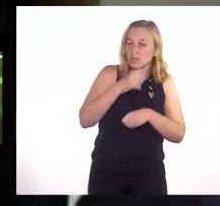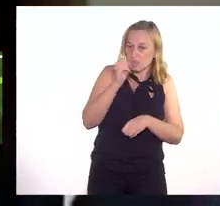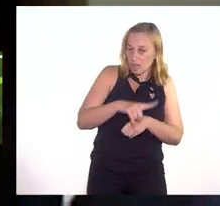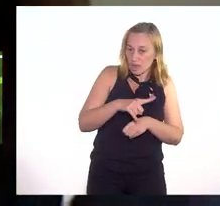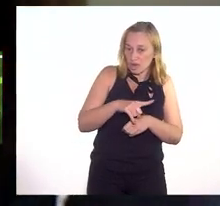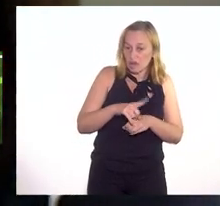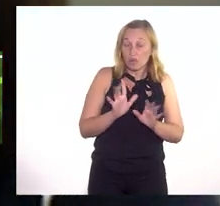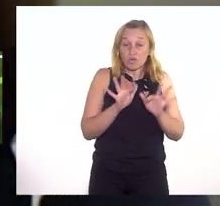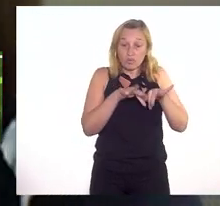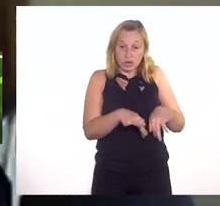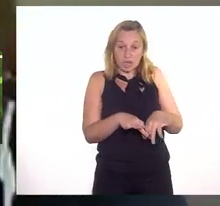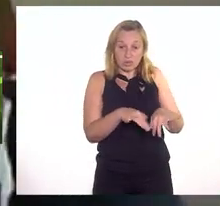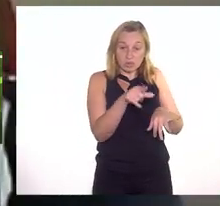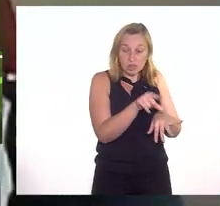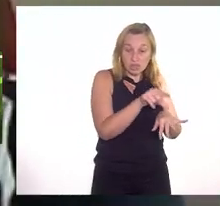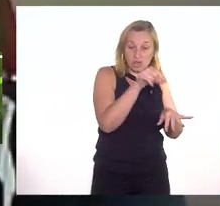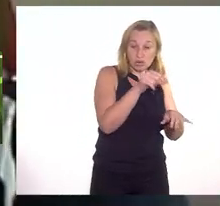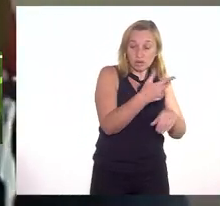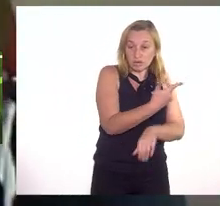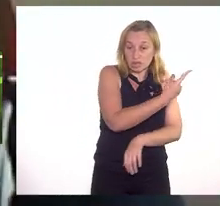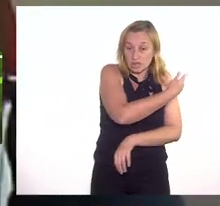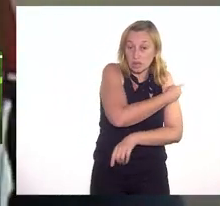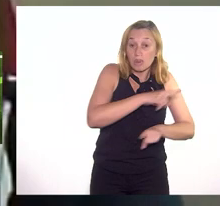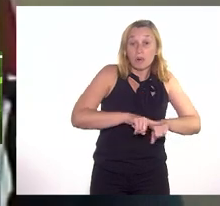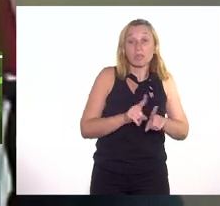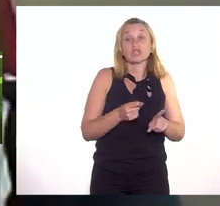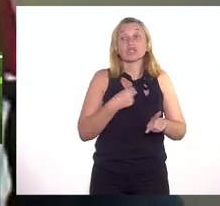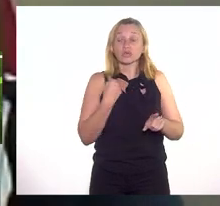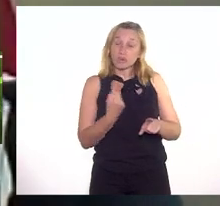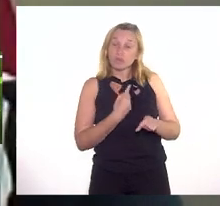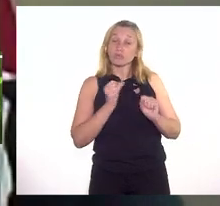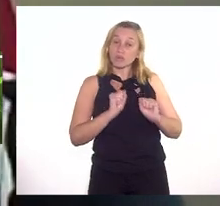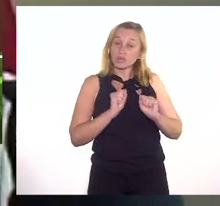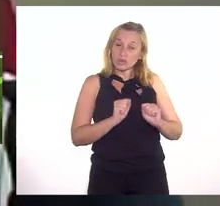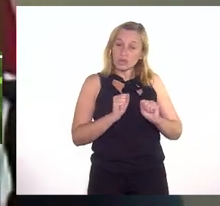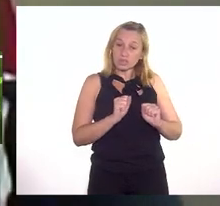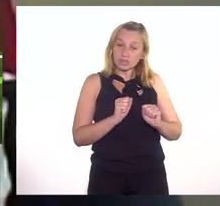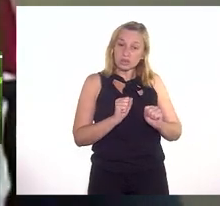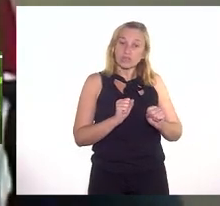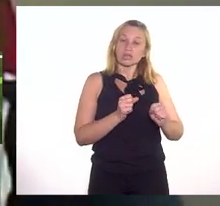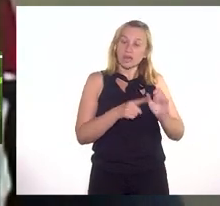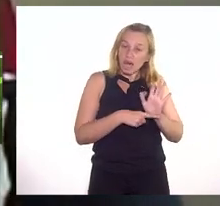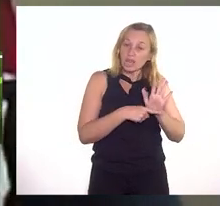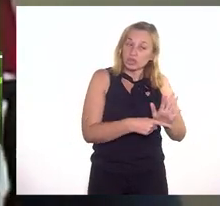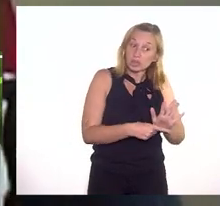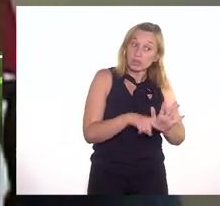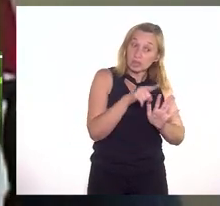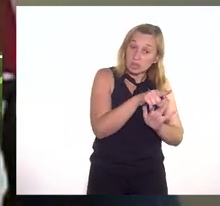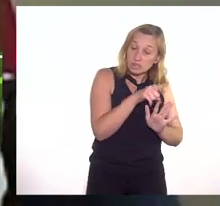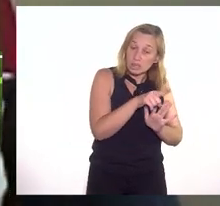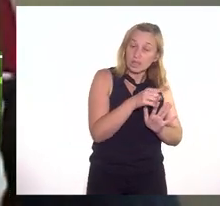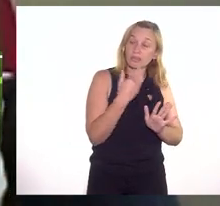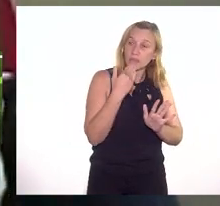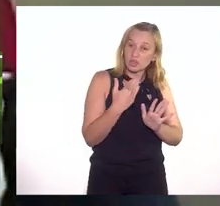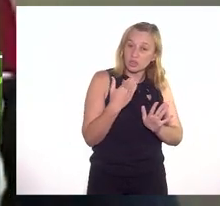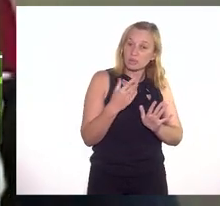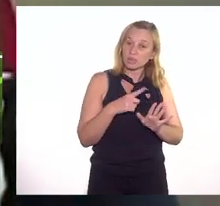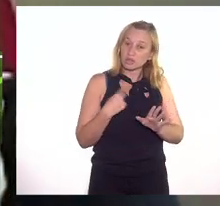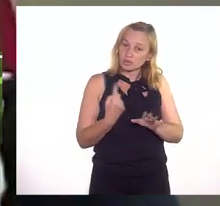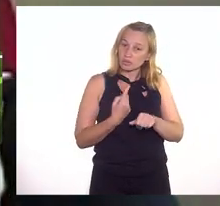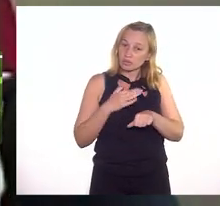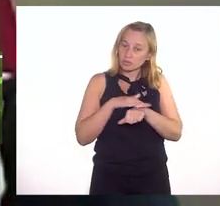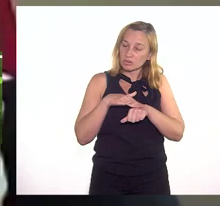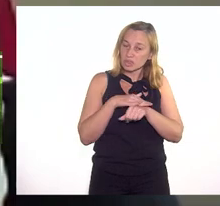detentor final das decisões da vacinação, mas que a gente possa estar interferindo nisso. Quero te pedir para a gente se falar